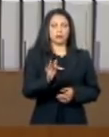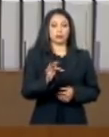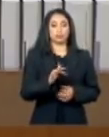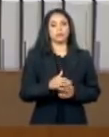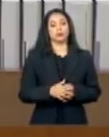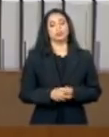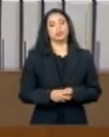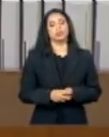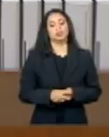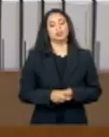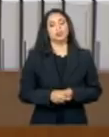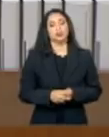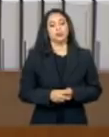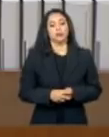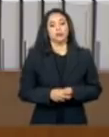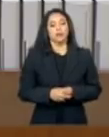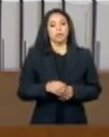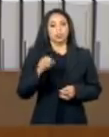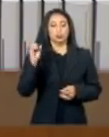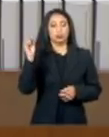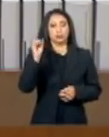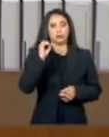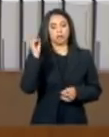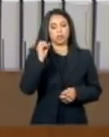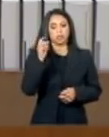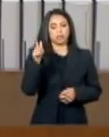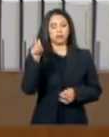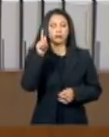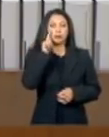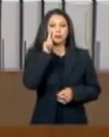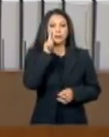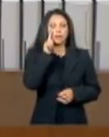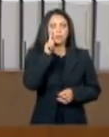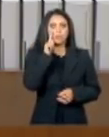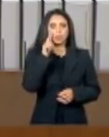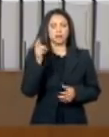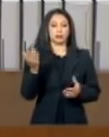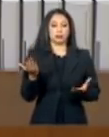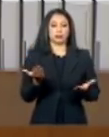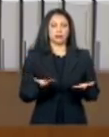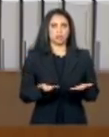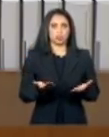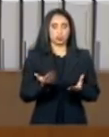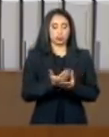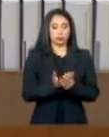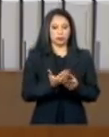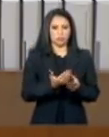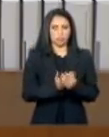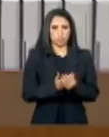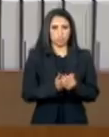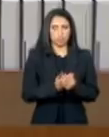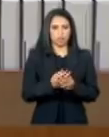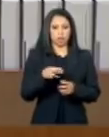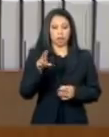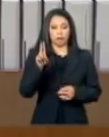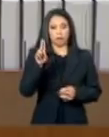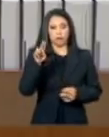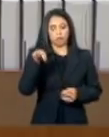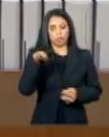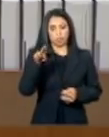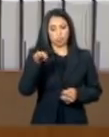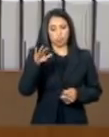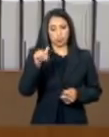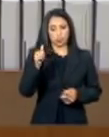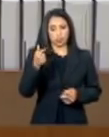procedente do rio grande do sul o relator ministro gilmar mendes recorrente união recorrido joão da